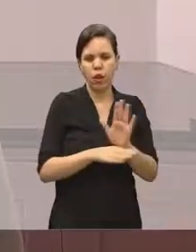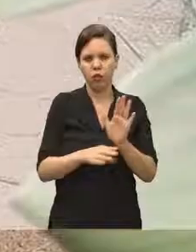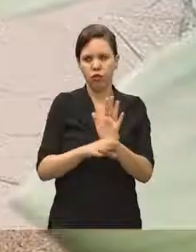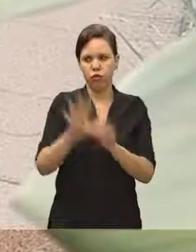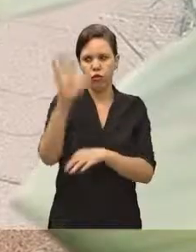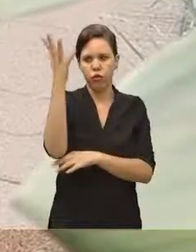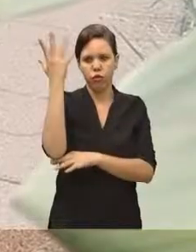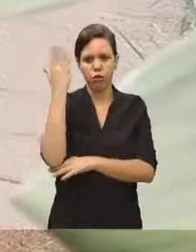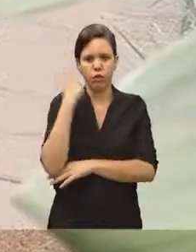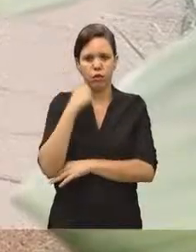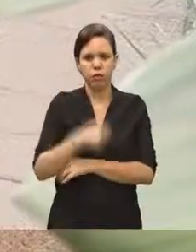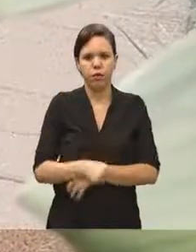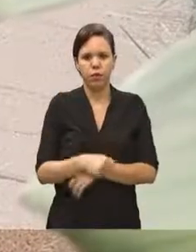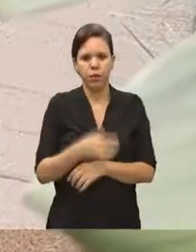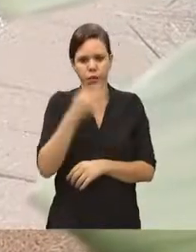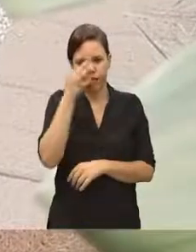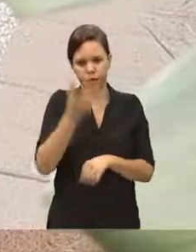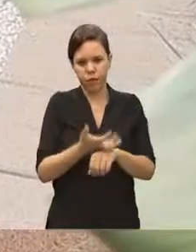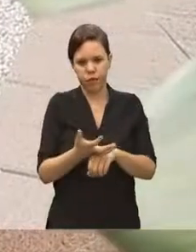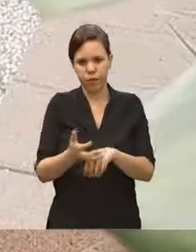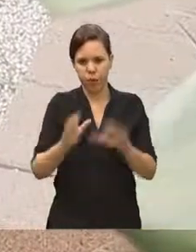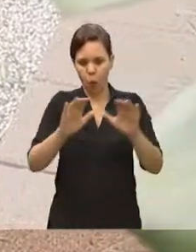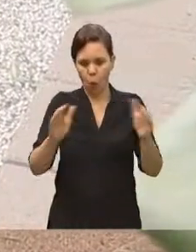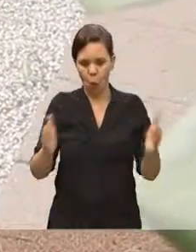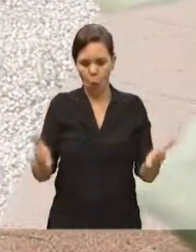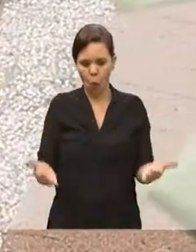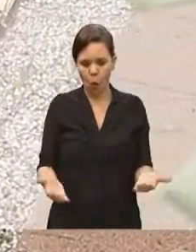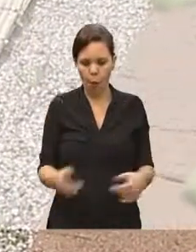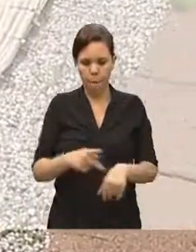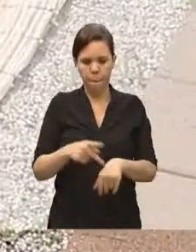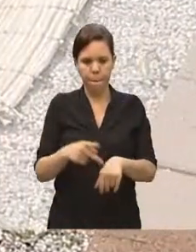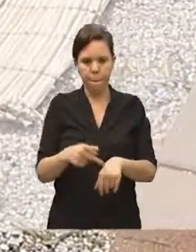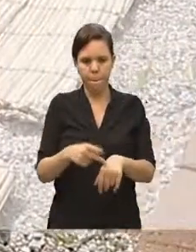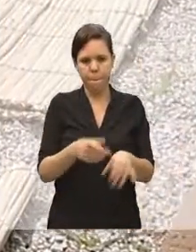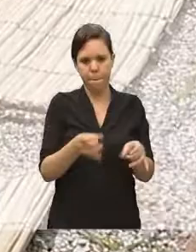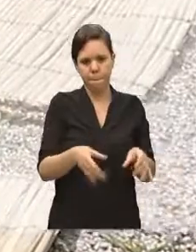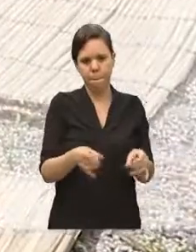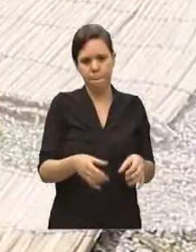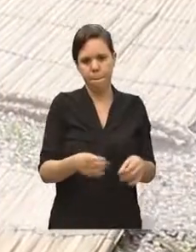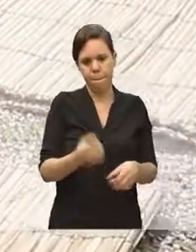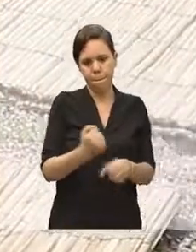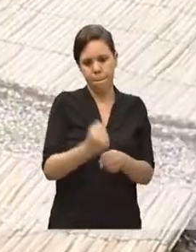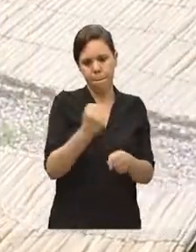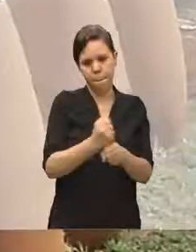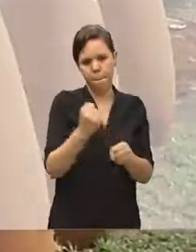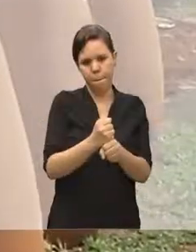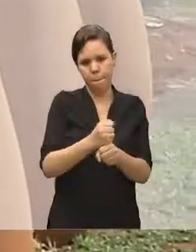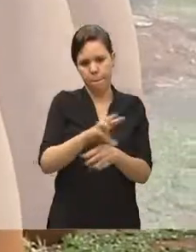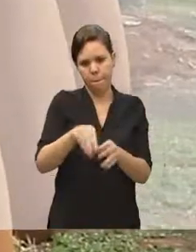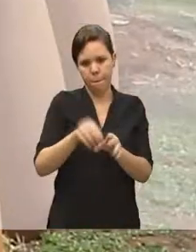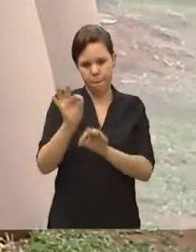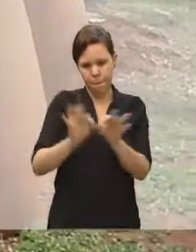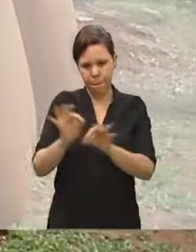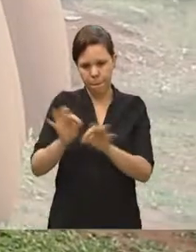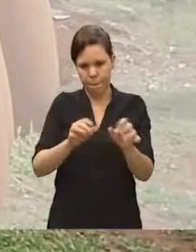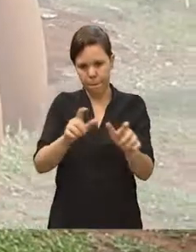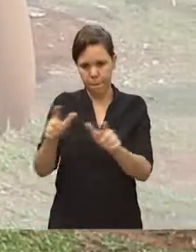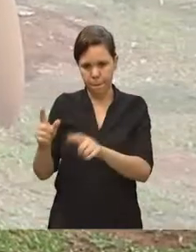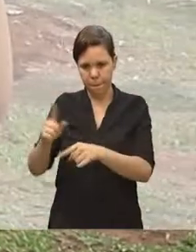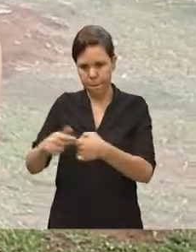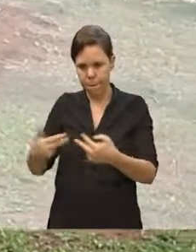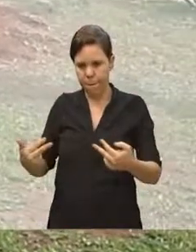ambiente. No jardim, vasos e pedriscos com restos de construção compõem o ambiente com vários